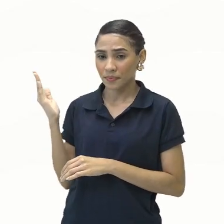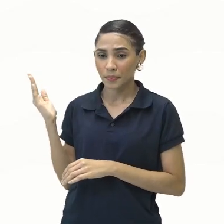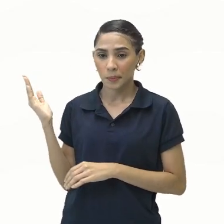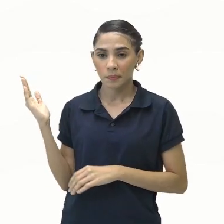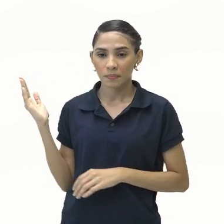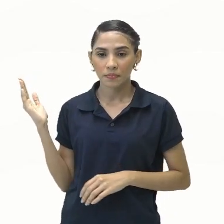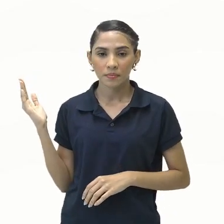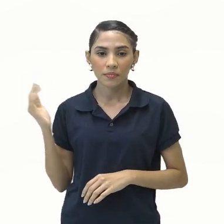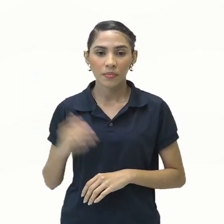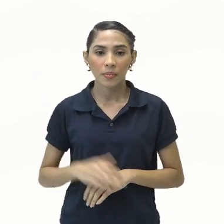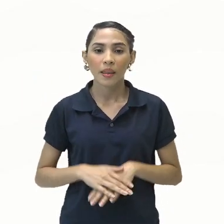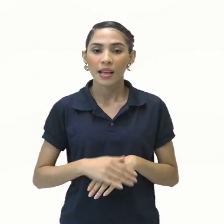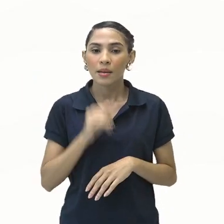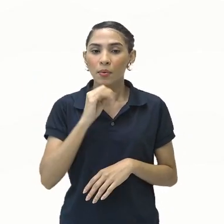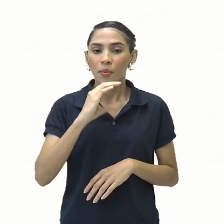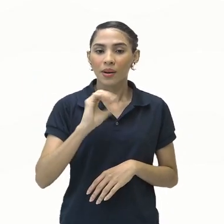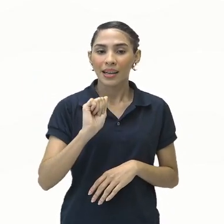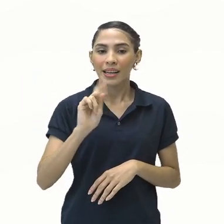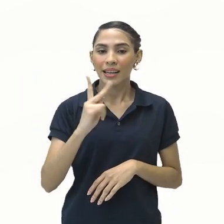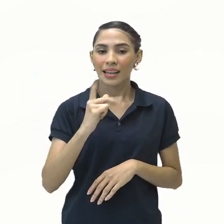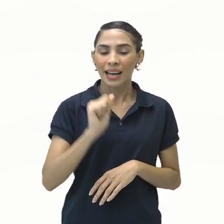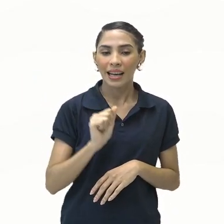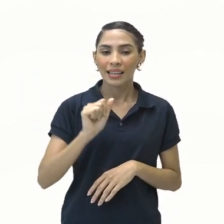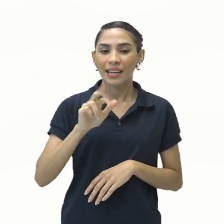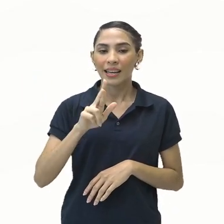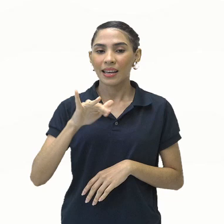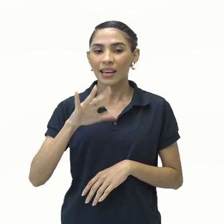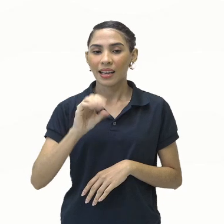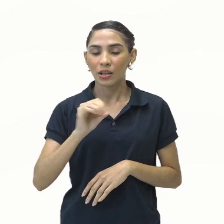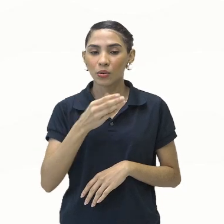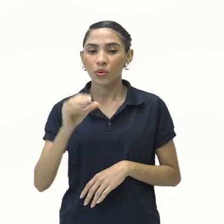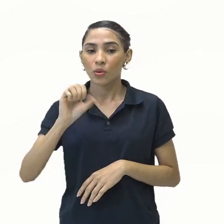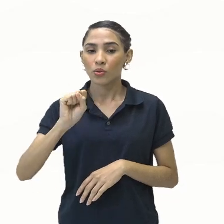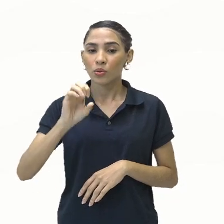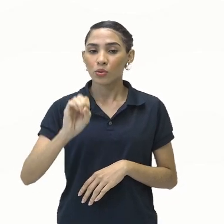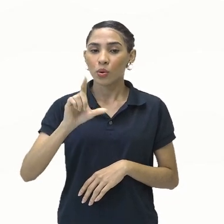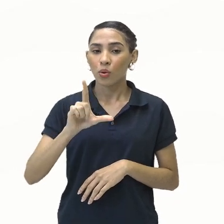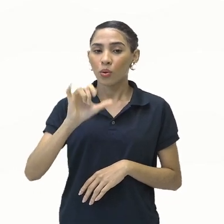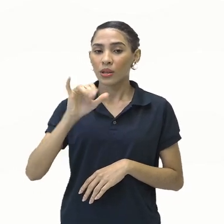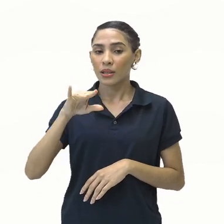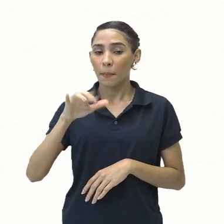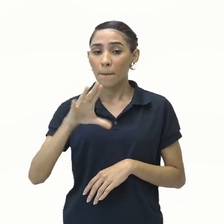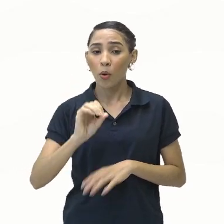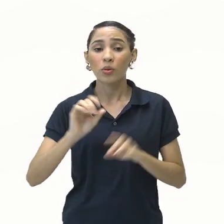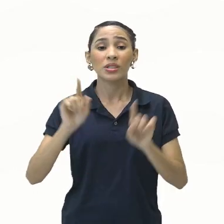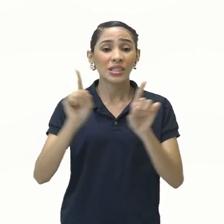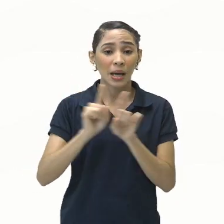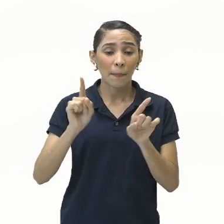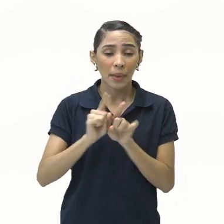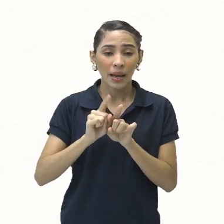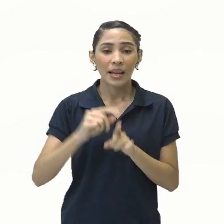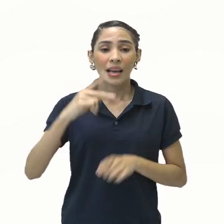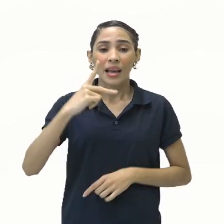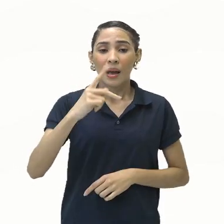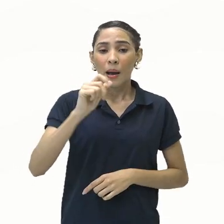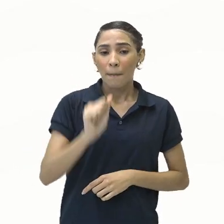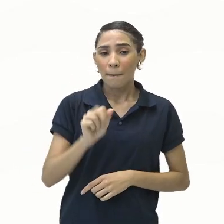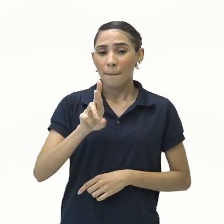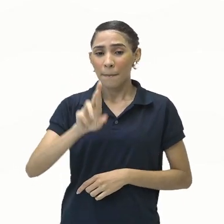do Rio Solimões, né, você tem até chegar ali, né, nas áreas onde fica o Pará, né,